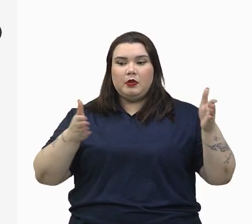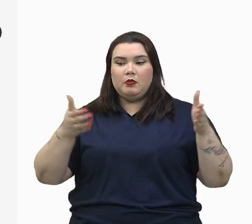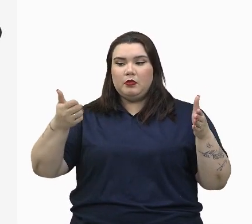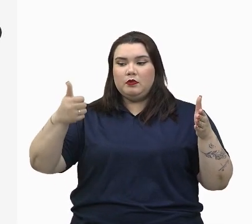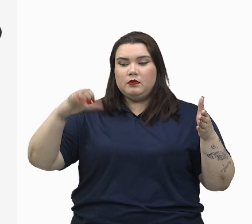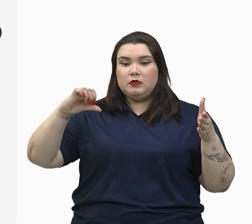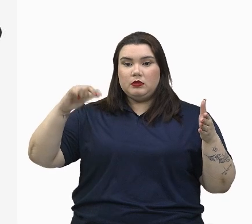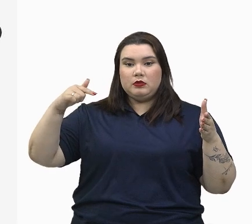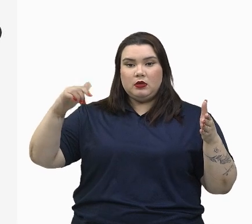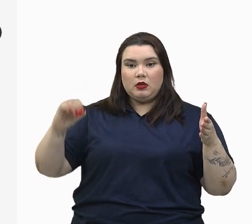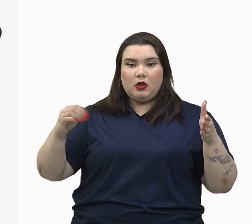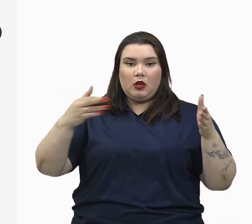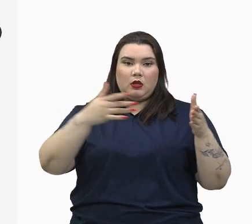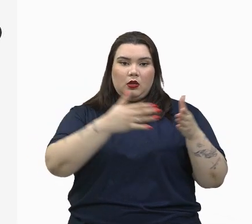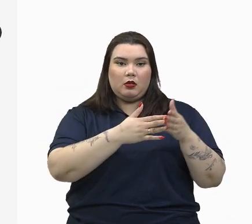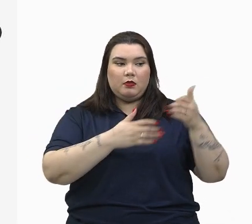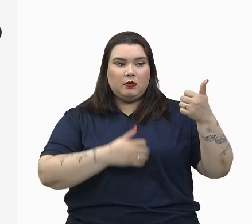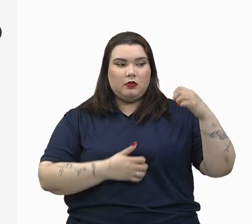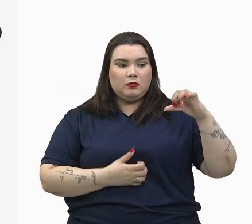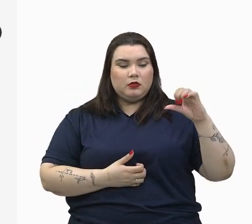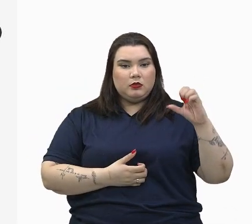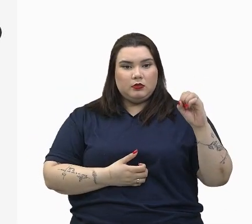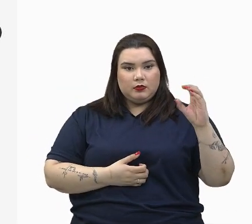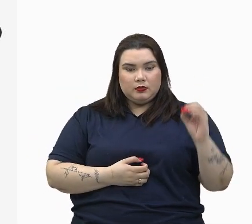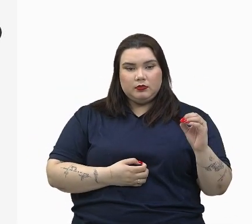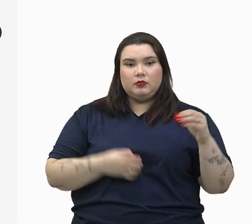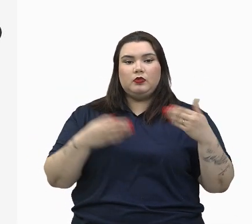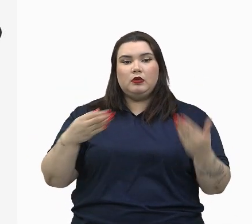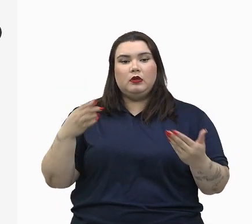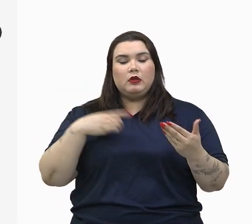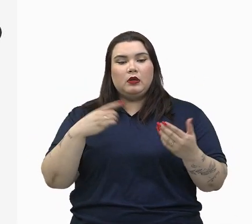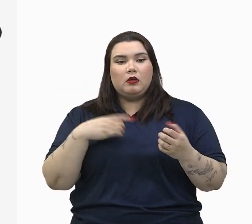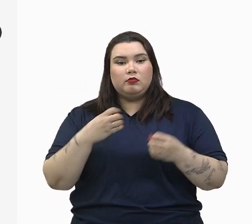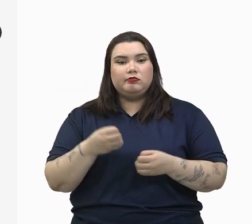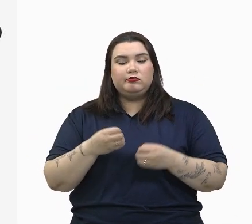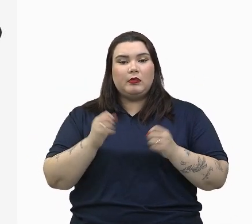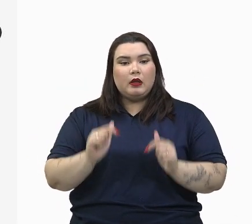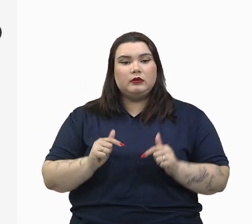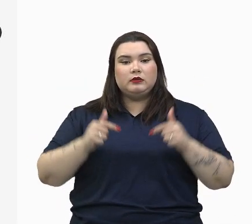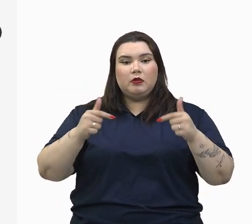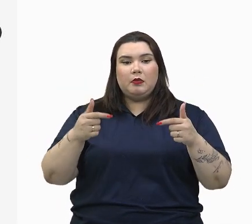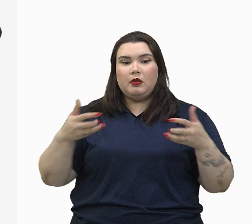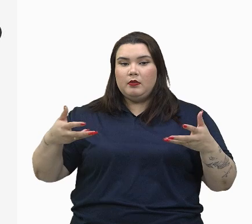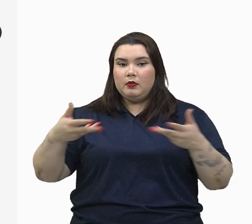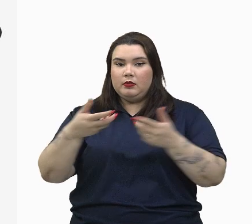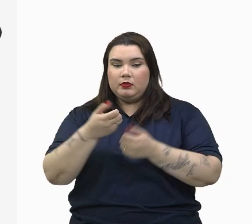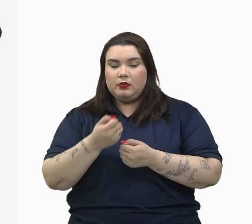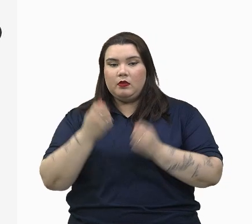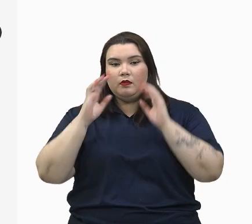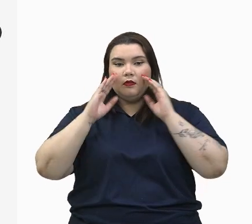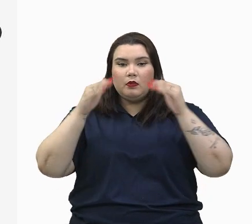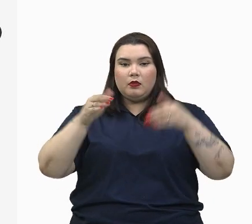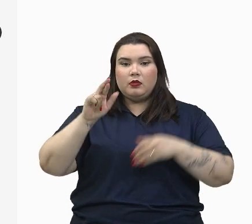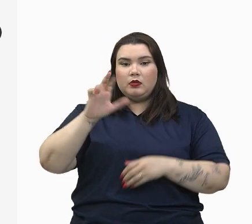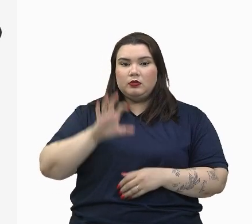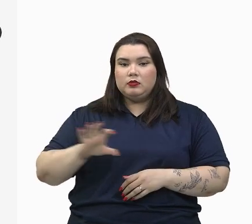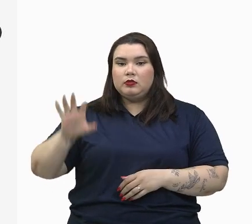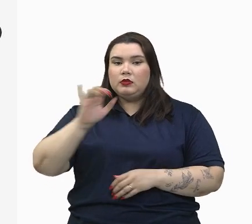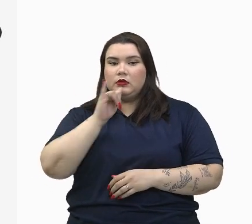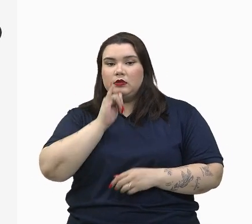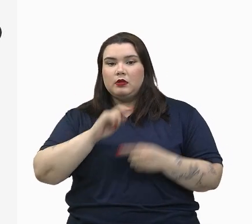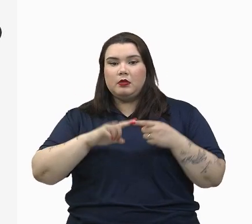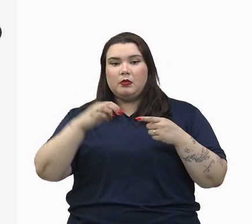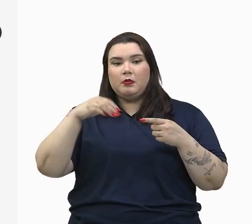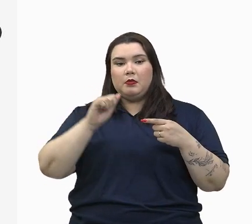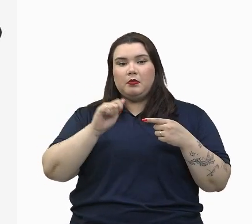de 1970 e 1980, com grande papel expressivo para as letras regionais, como